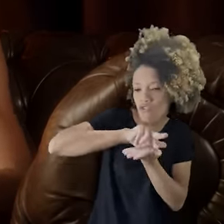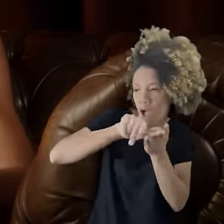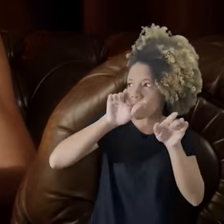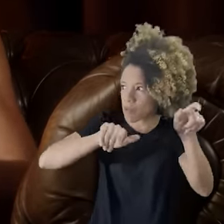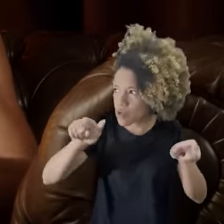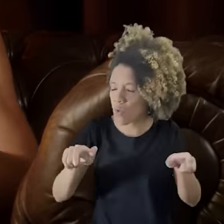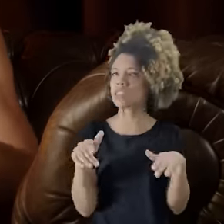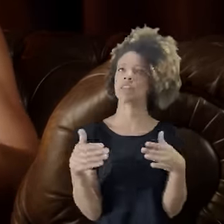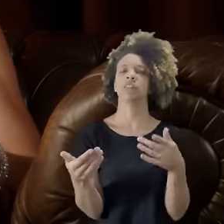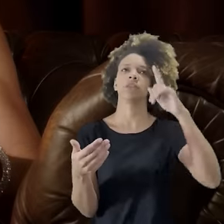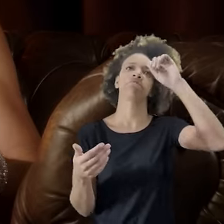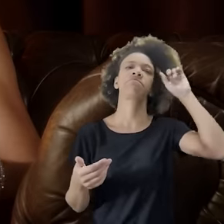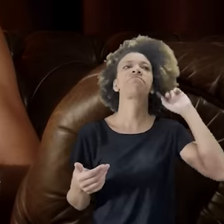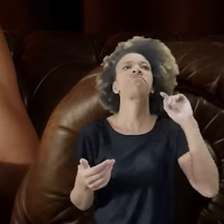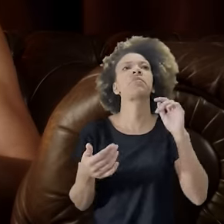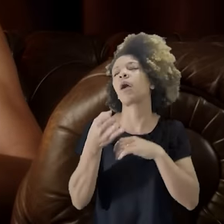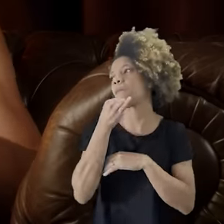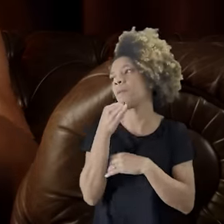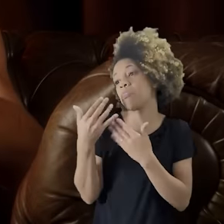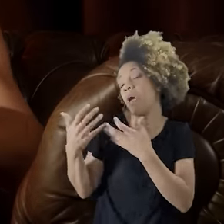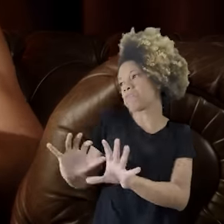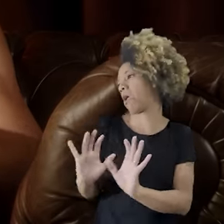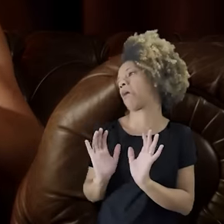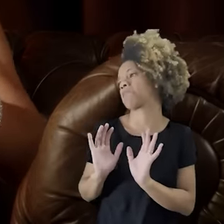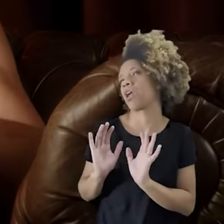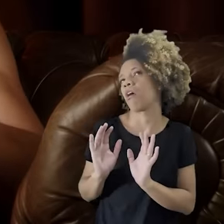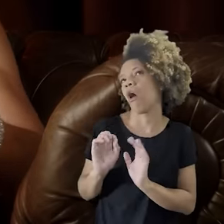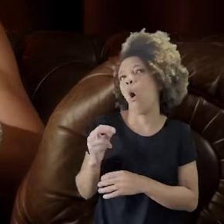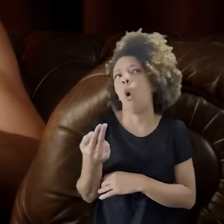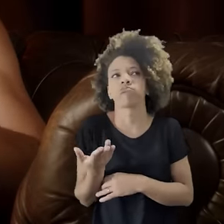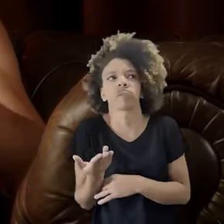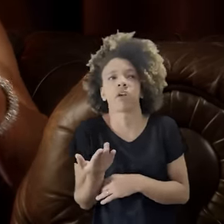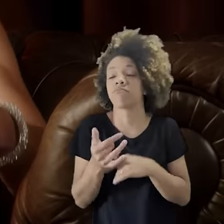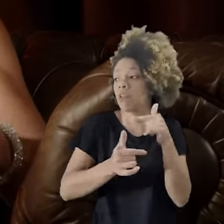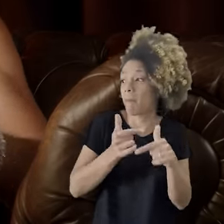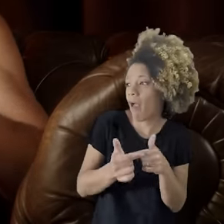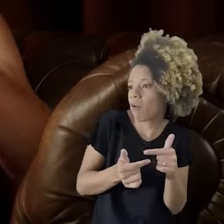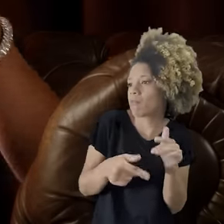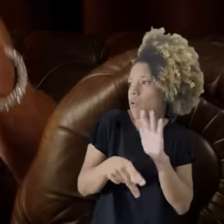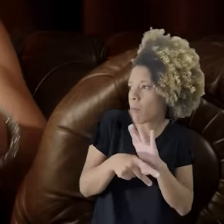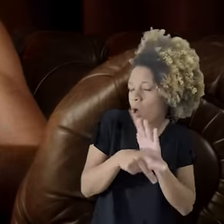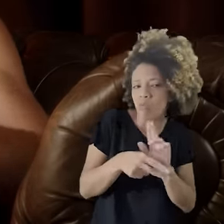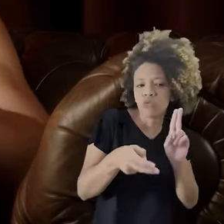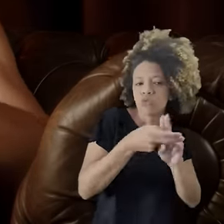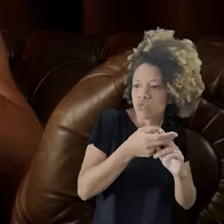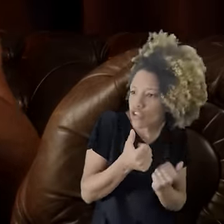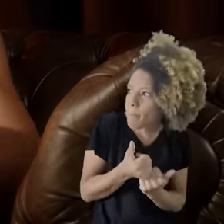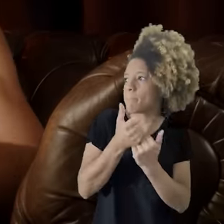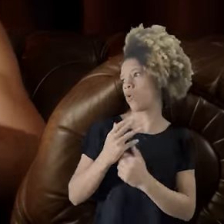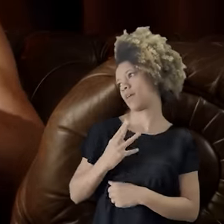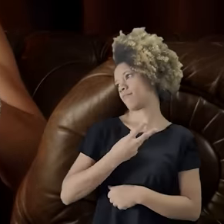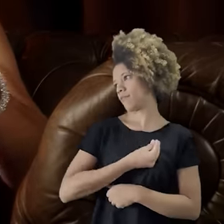várias pessoas e elas assim praticamente tipo não aceitam nem nem esse esse trabalho que o próprio SUS faz para